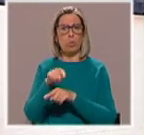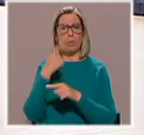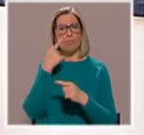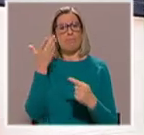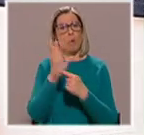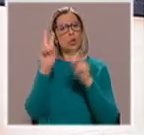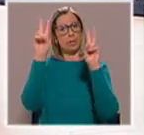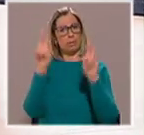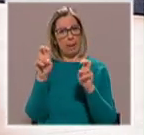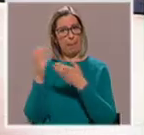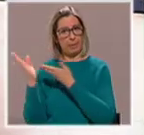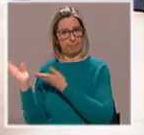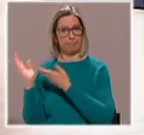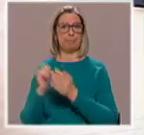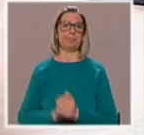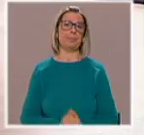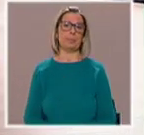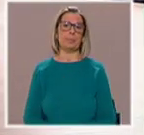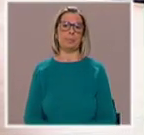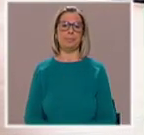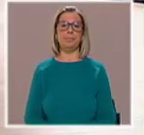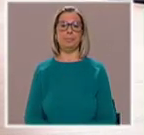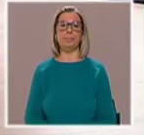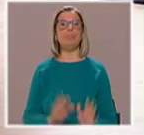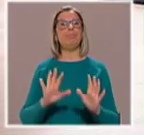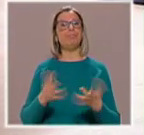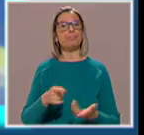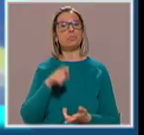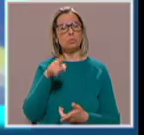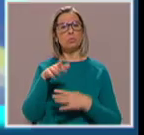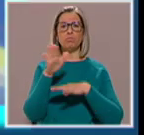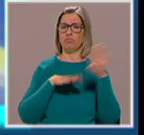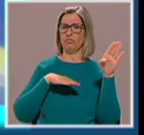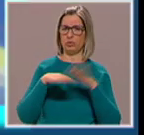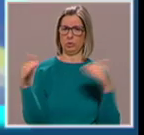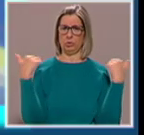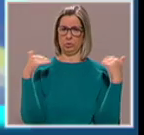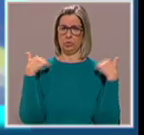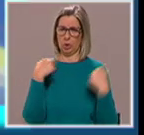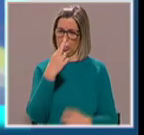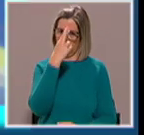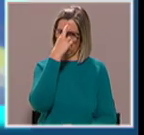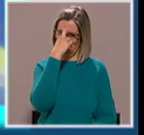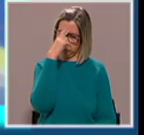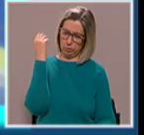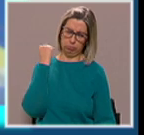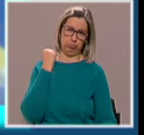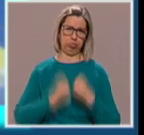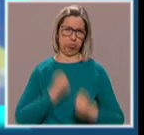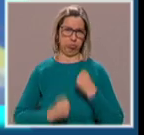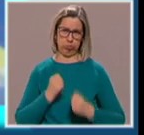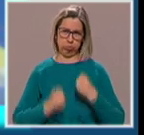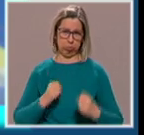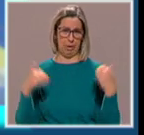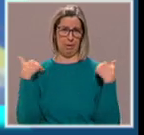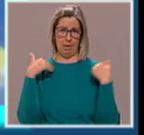Eu vou pôr então o vídeo. Quando fazes exercício físico intenso, como por exemplo uma corrida na aula